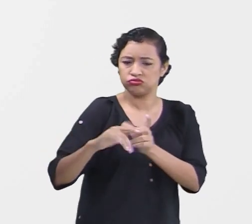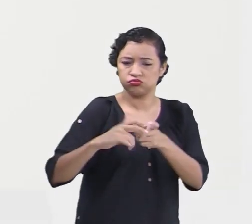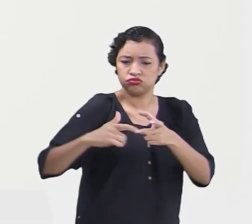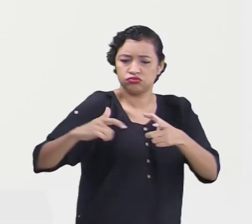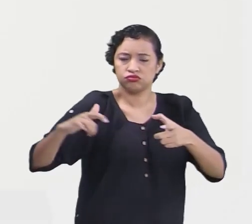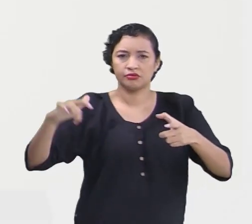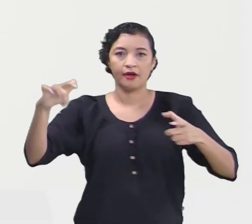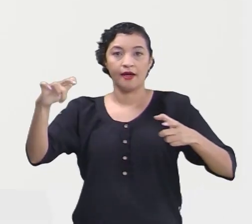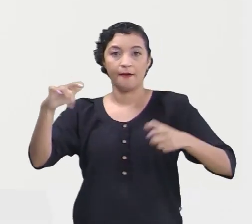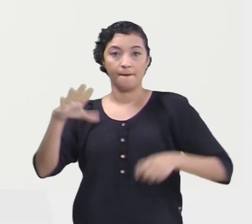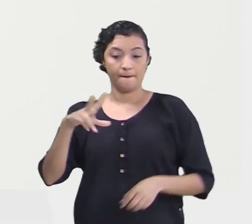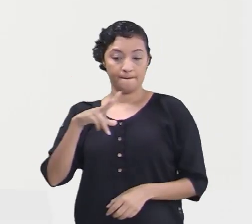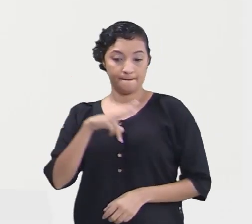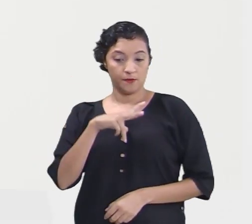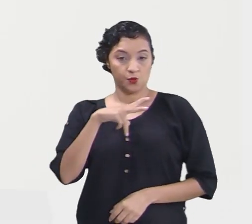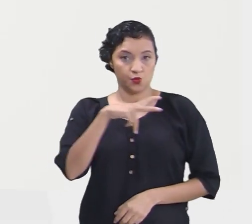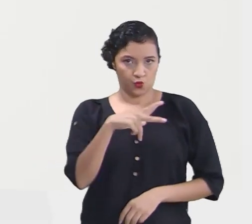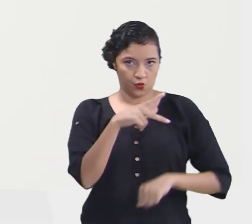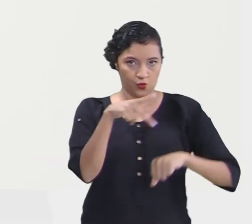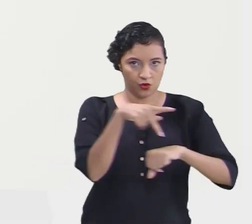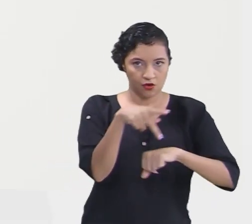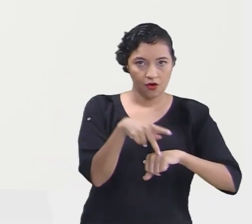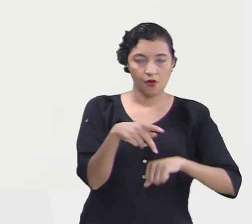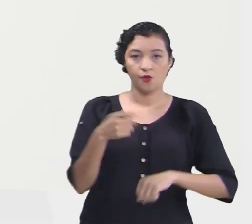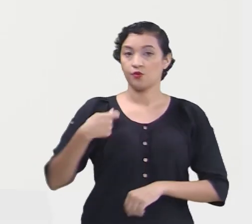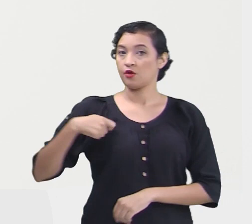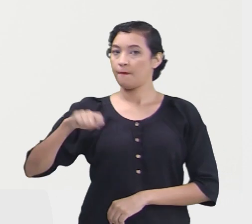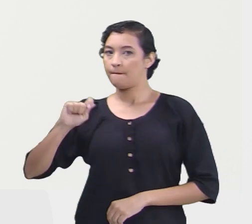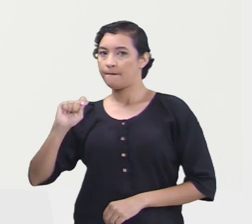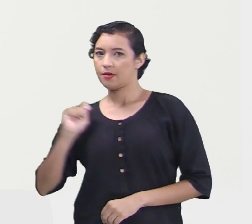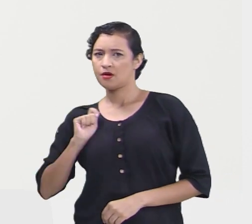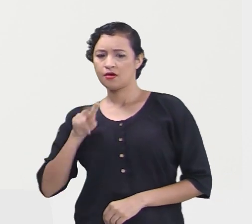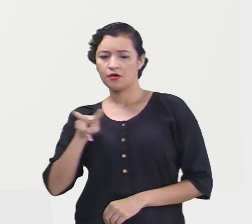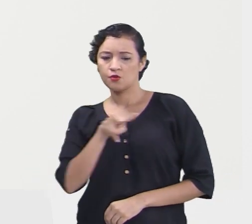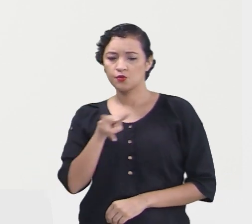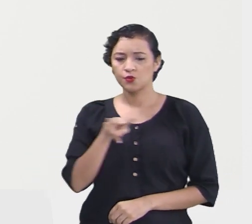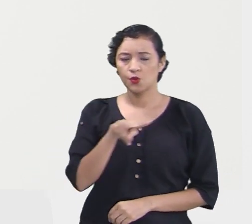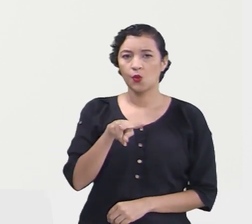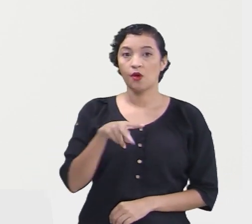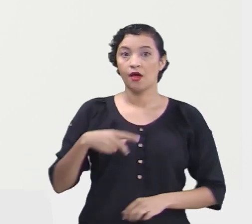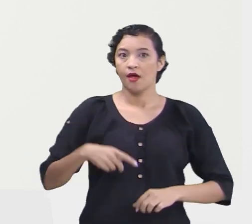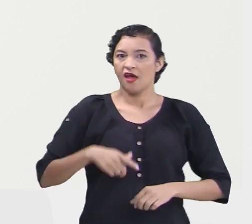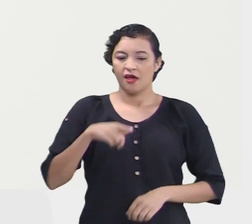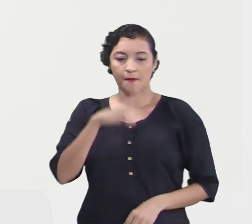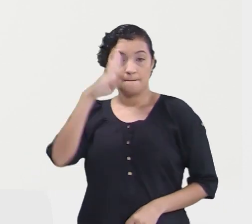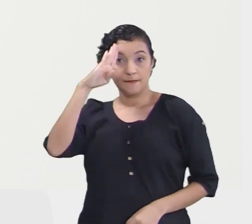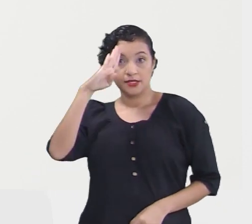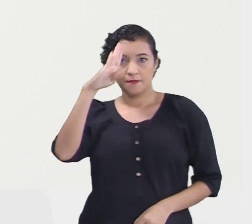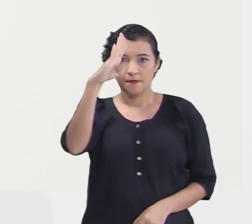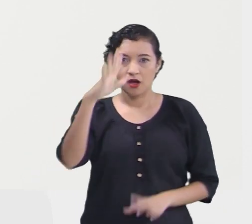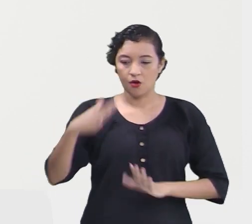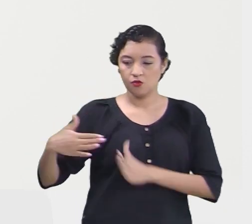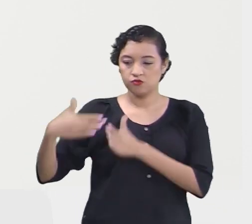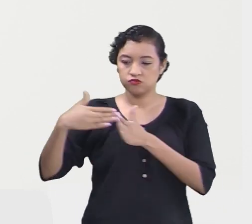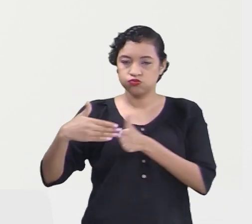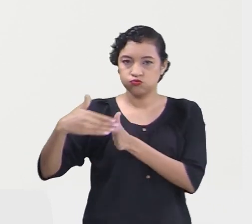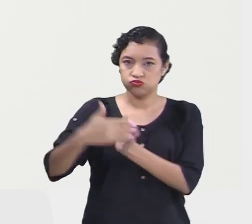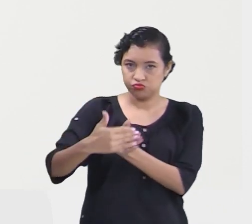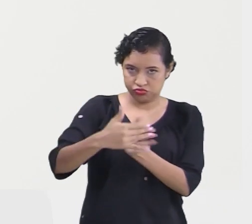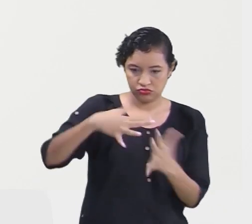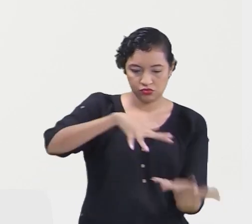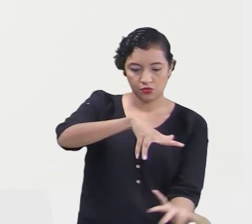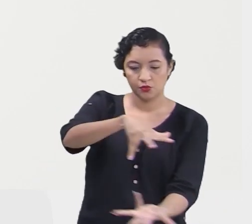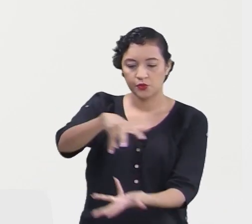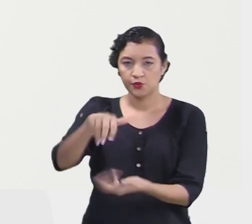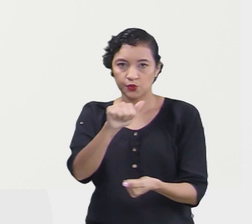Portugal e Espanha formavam as maiores potências na expansão marítima colonial, até que surgiram as seguintes preocupações. Olha